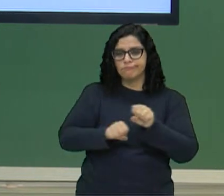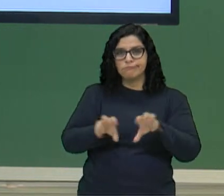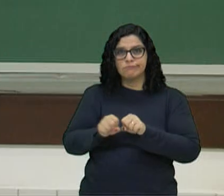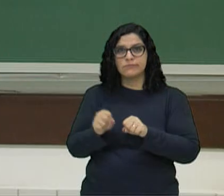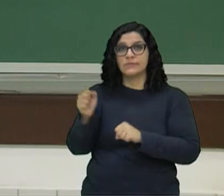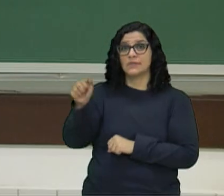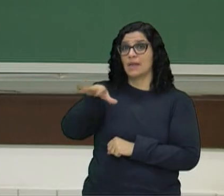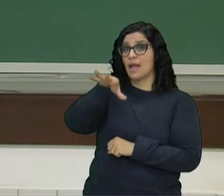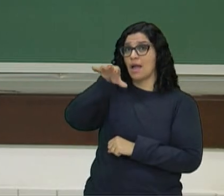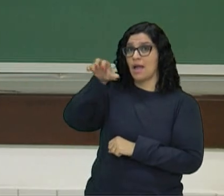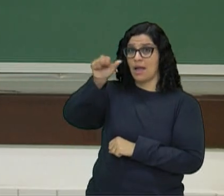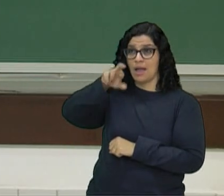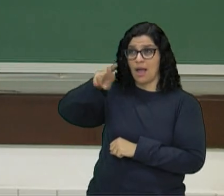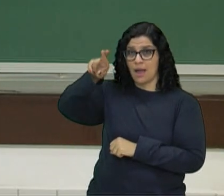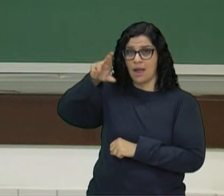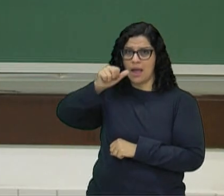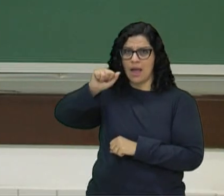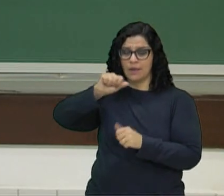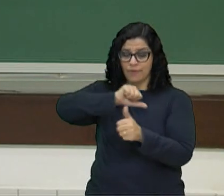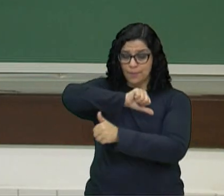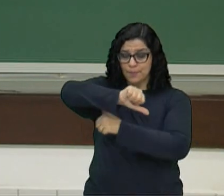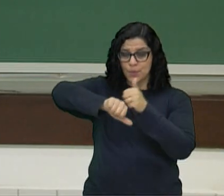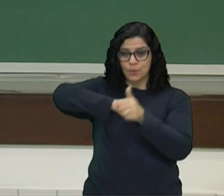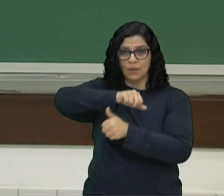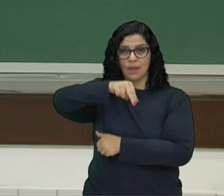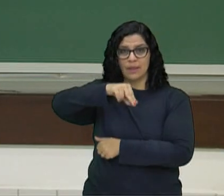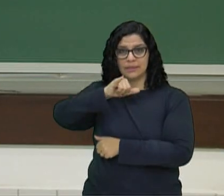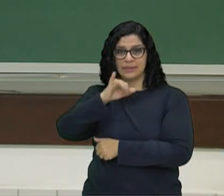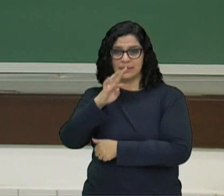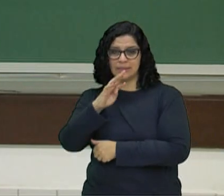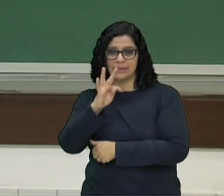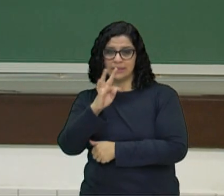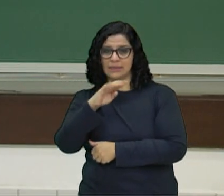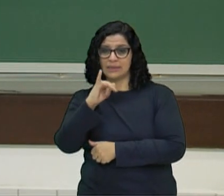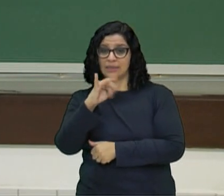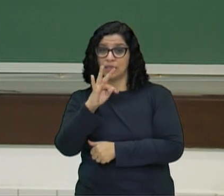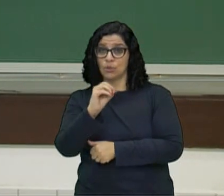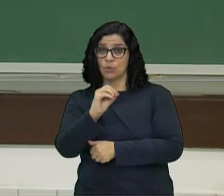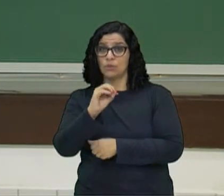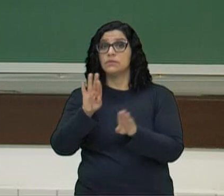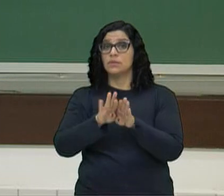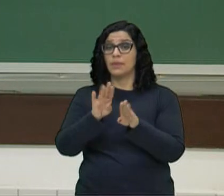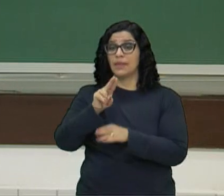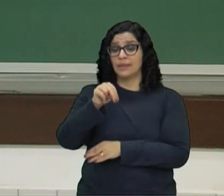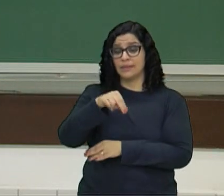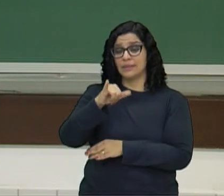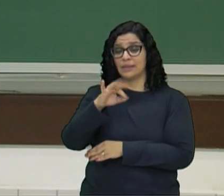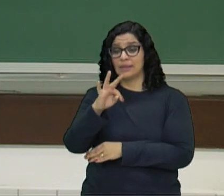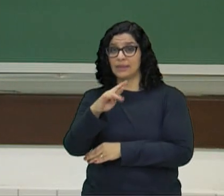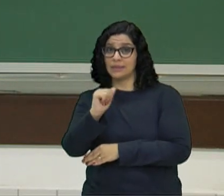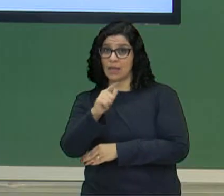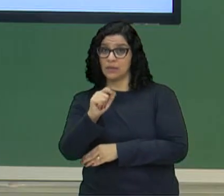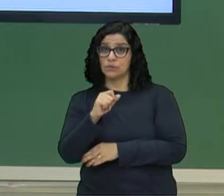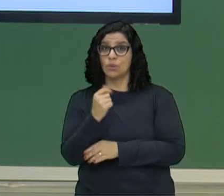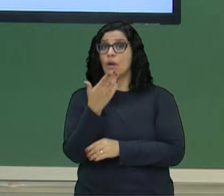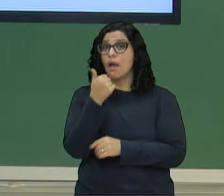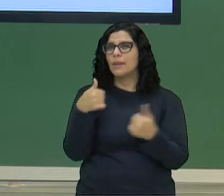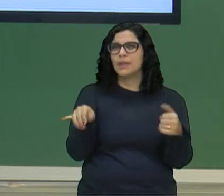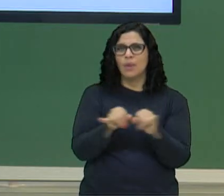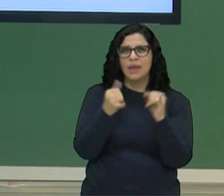ar, transformam em nitritos, nitratos, e nesse processo produzem o seu alimento. E